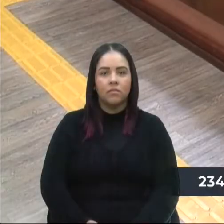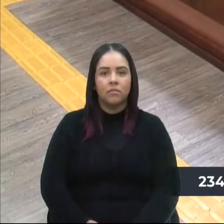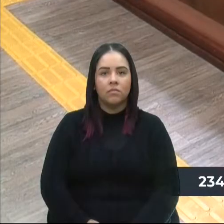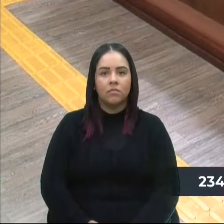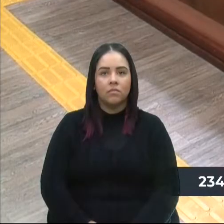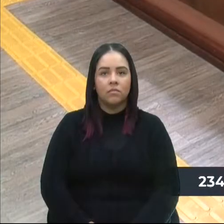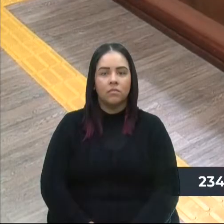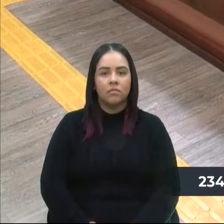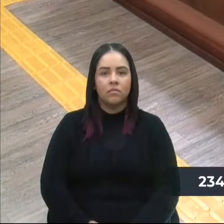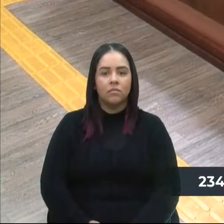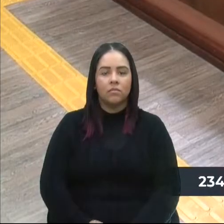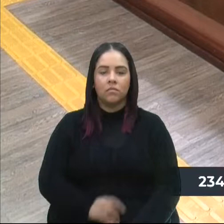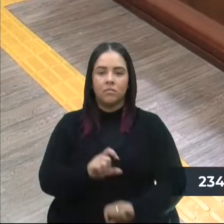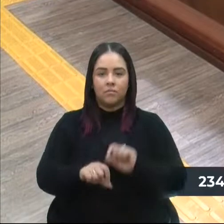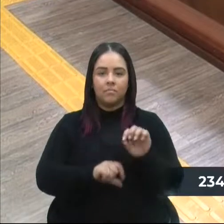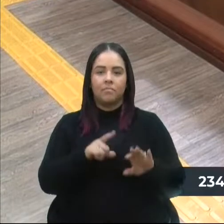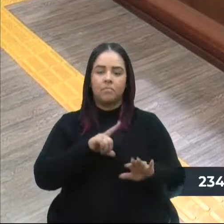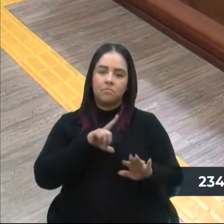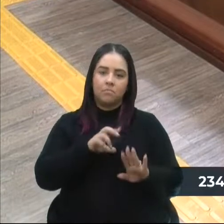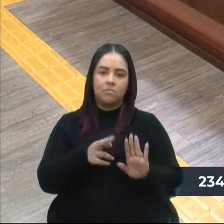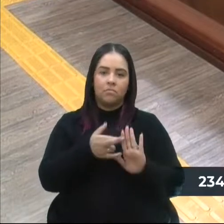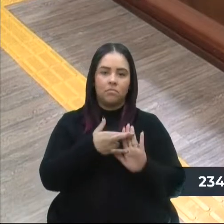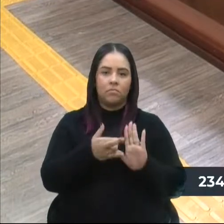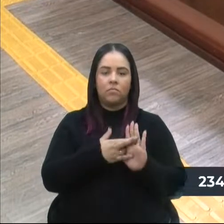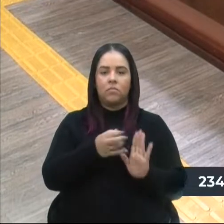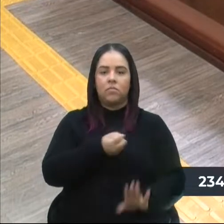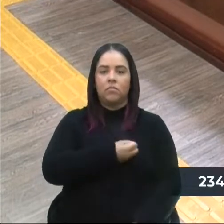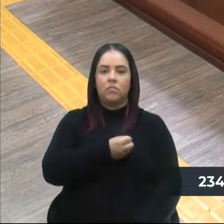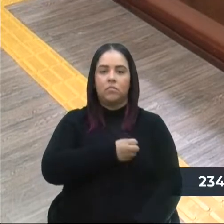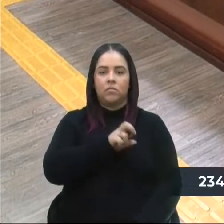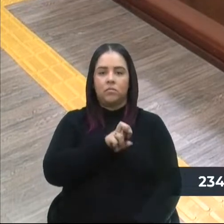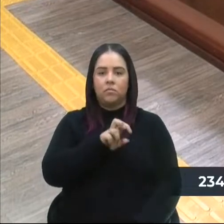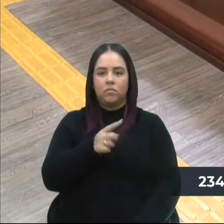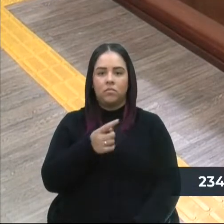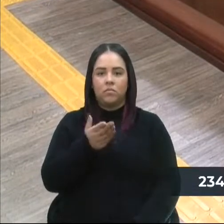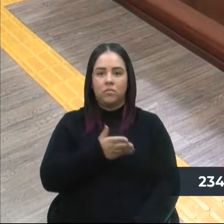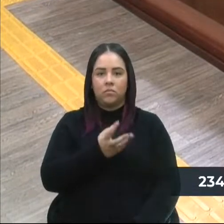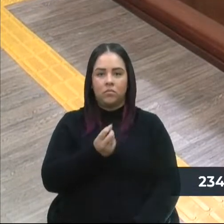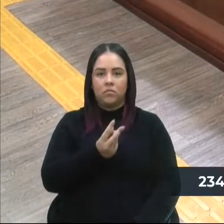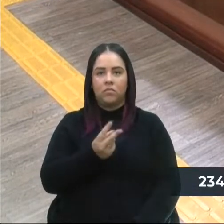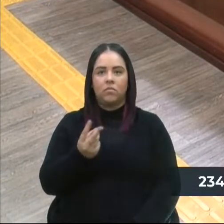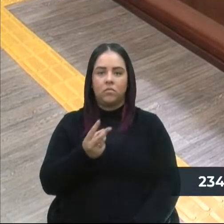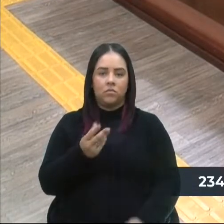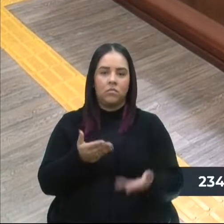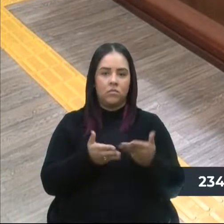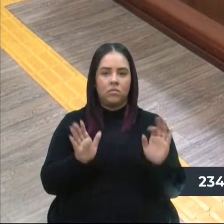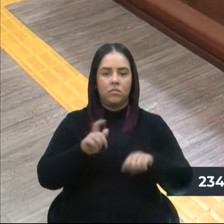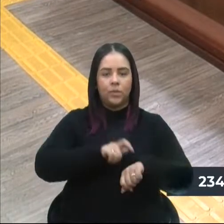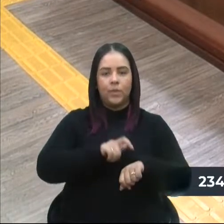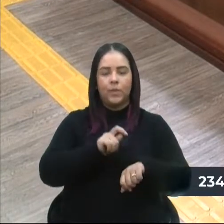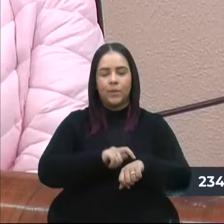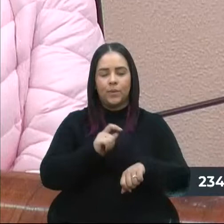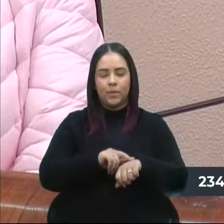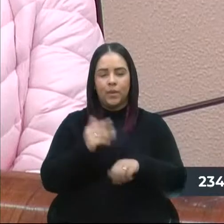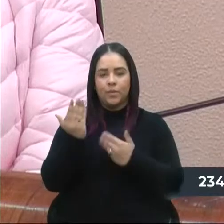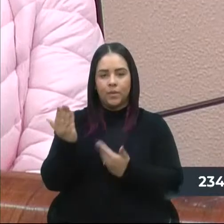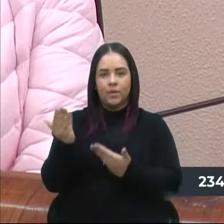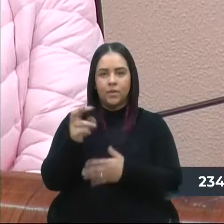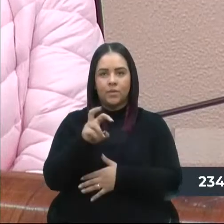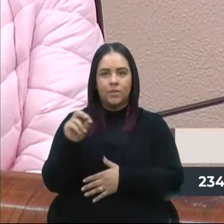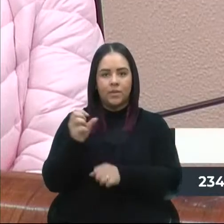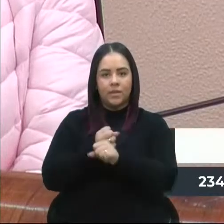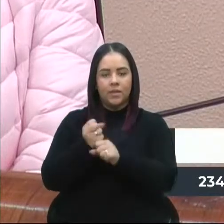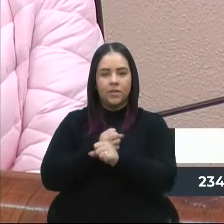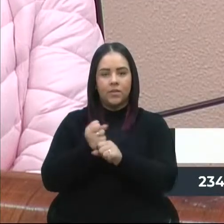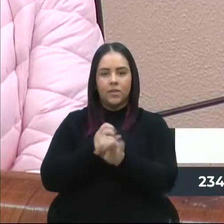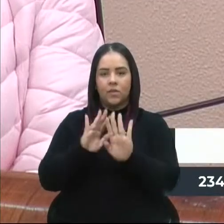de acordo com o requerimento número 51 2022 a sessão ordinária abre espaço para prestar homenagem aos 50